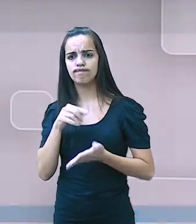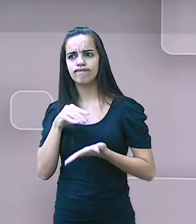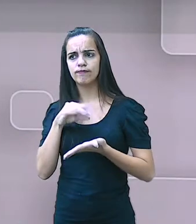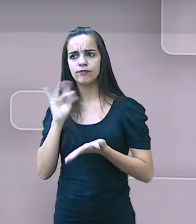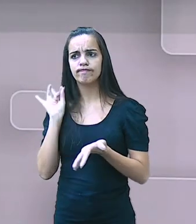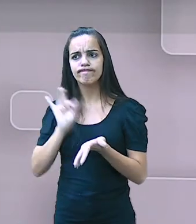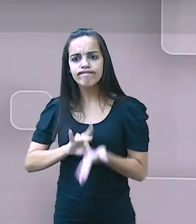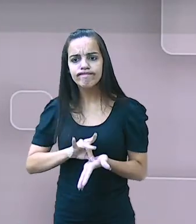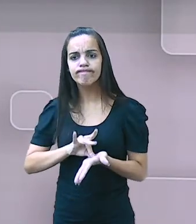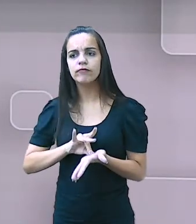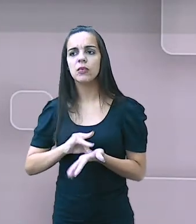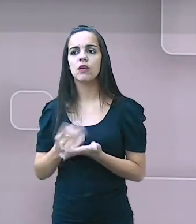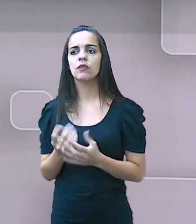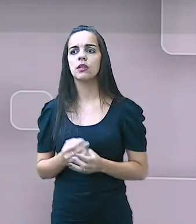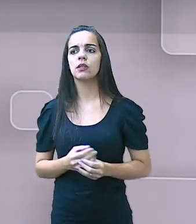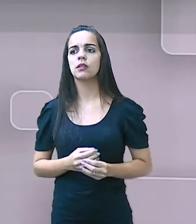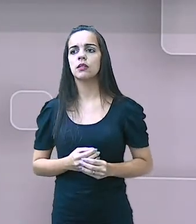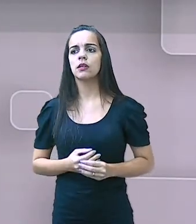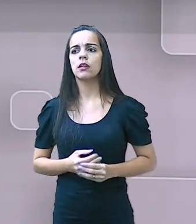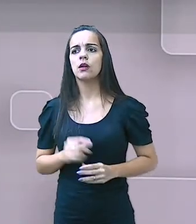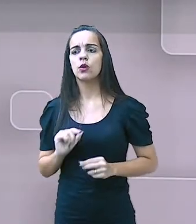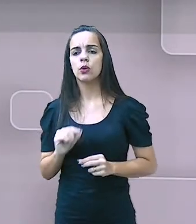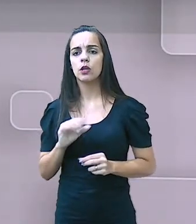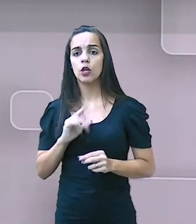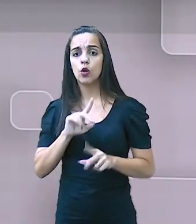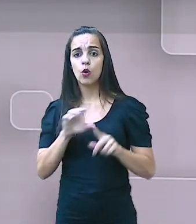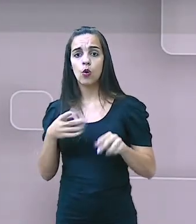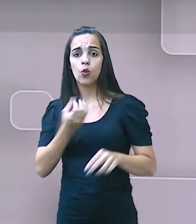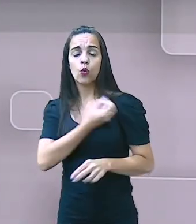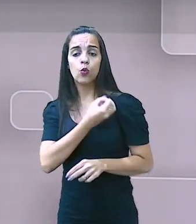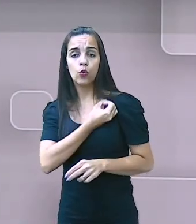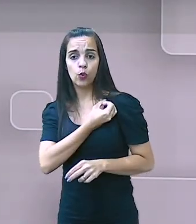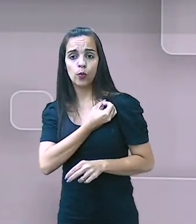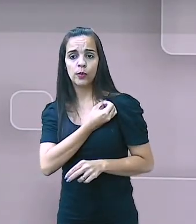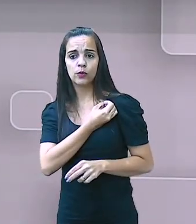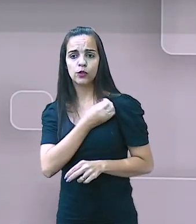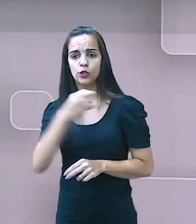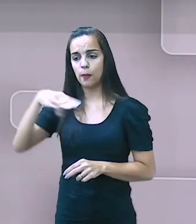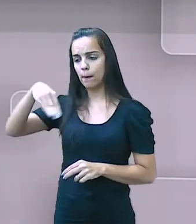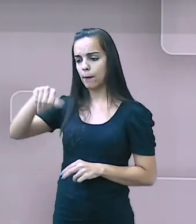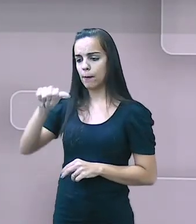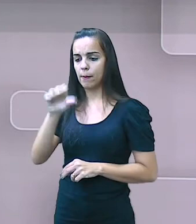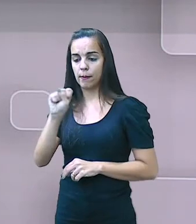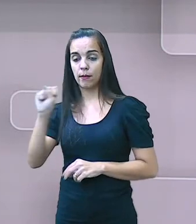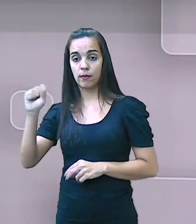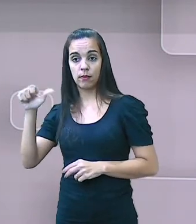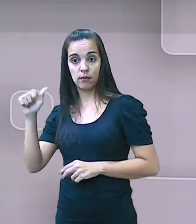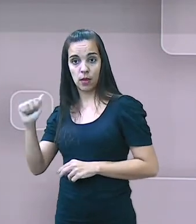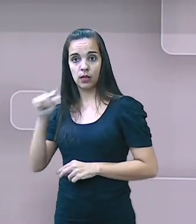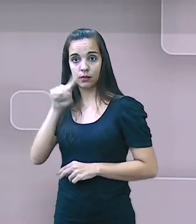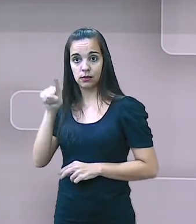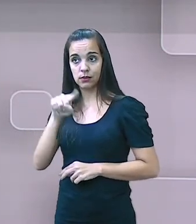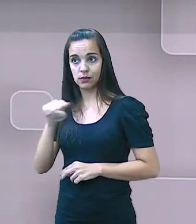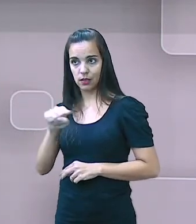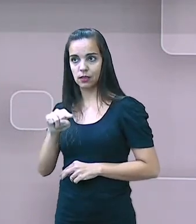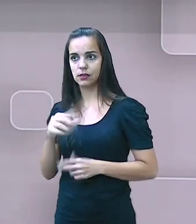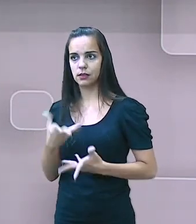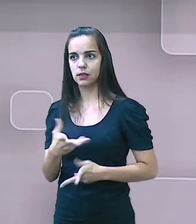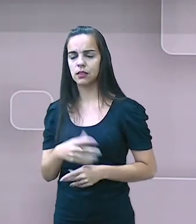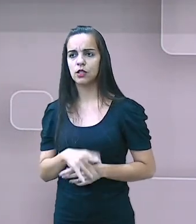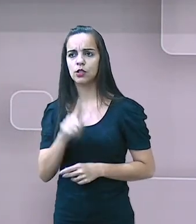isso aqui, que a massa do átomo está concentrada no seu